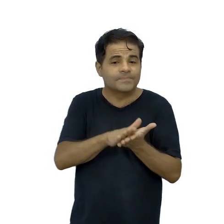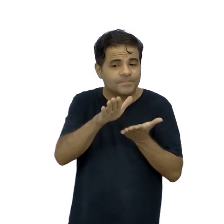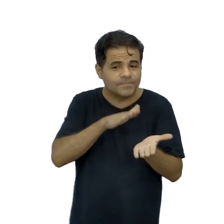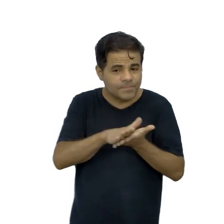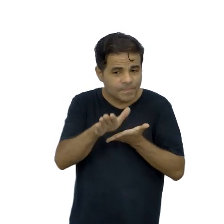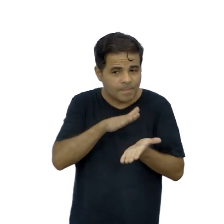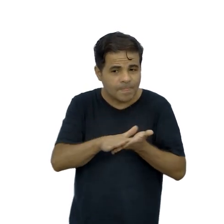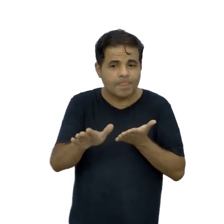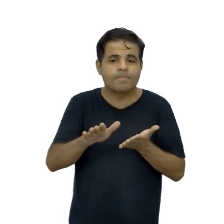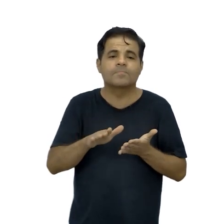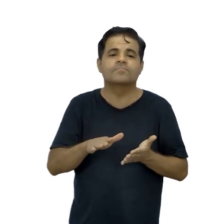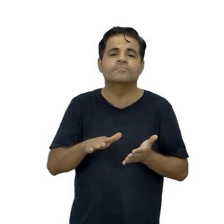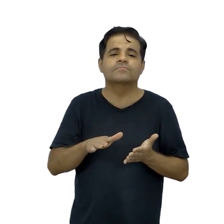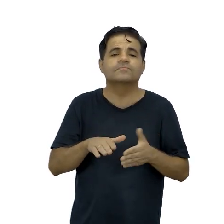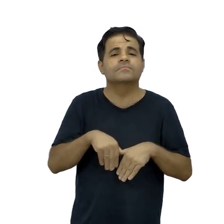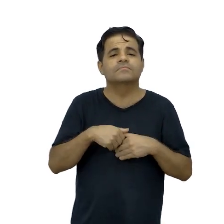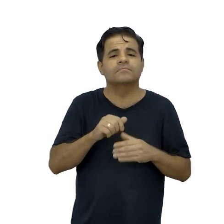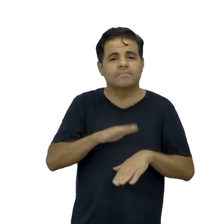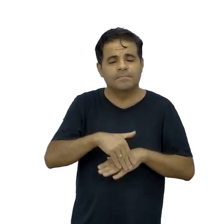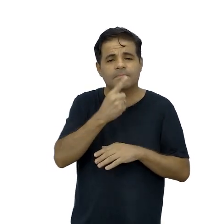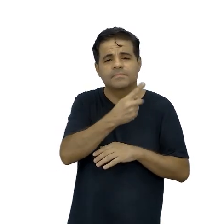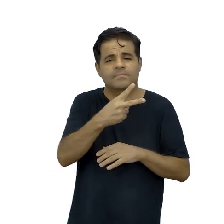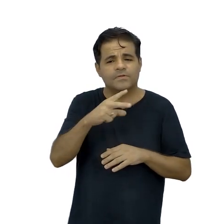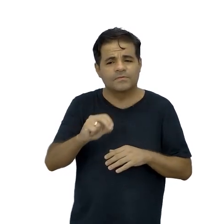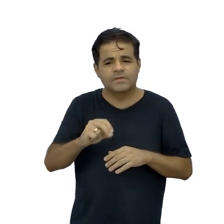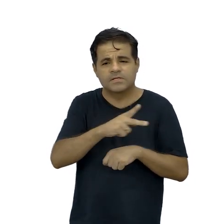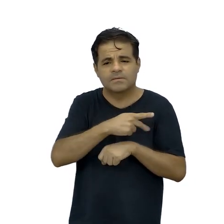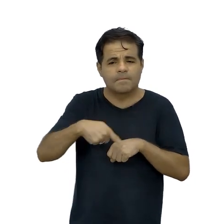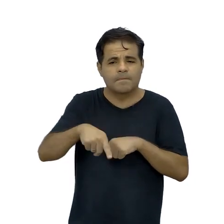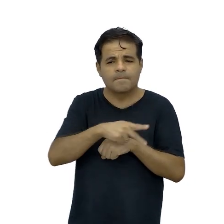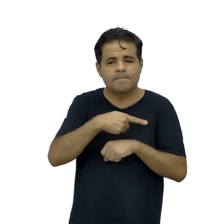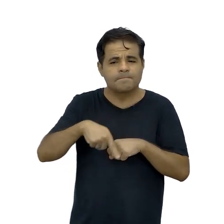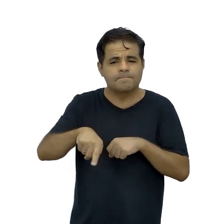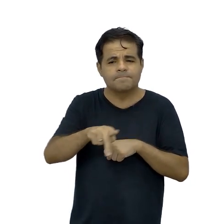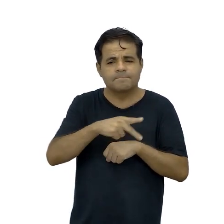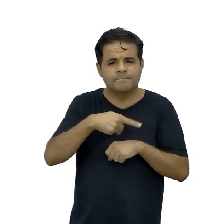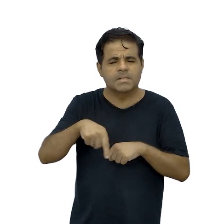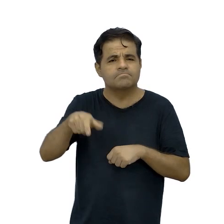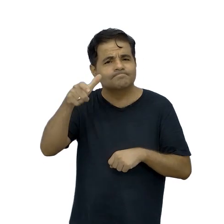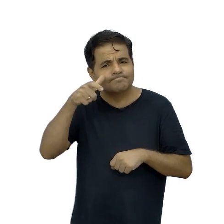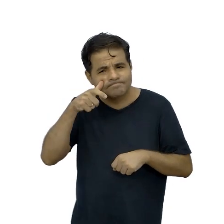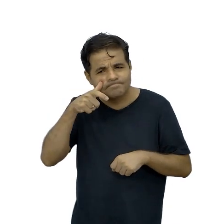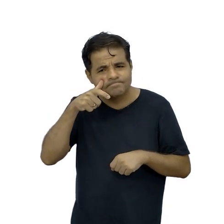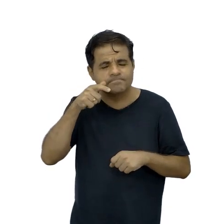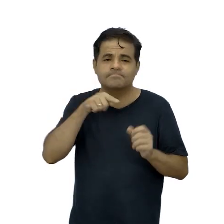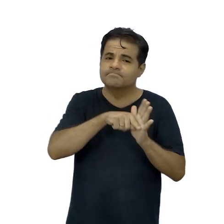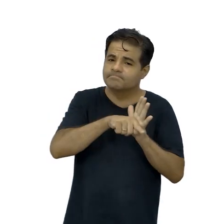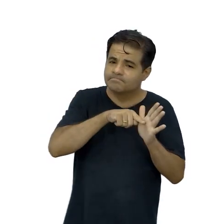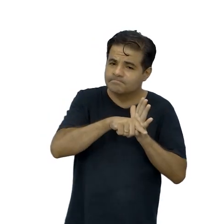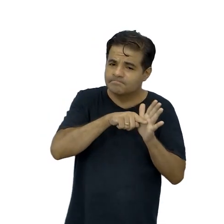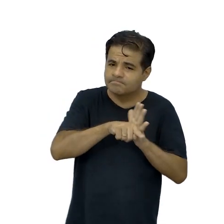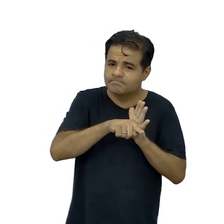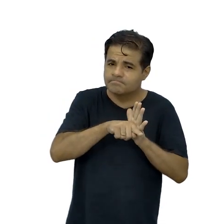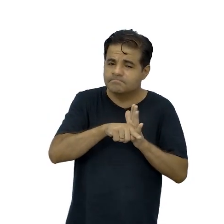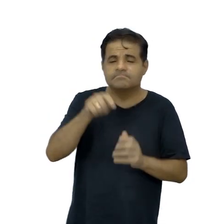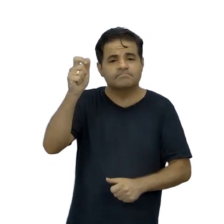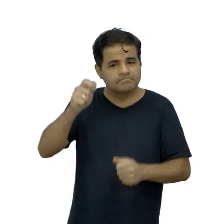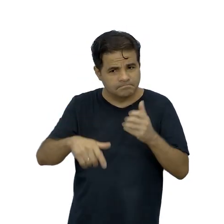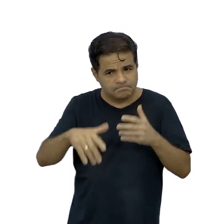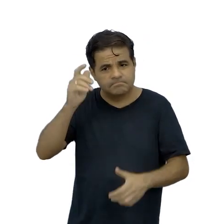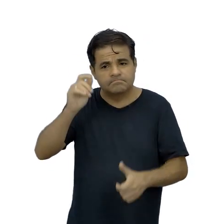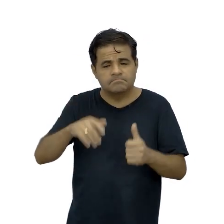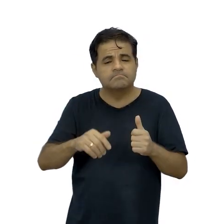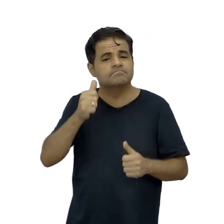revistas, em mais de 120 países, monitorando, observando como se dá a presença